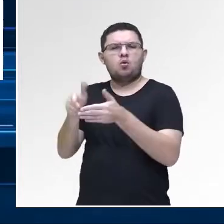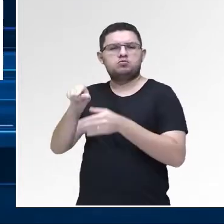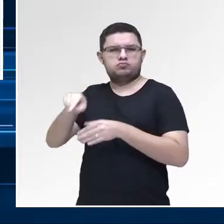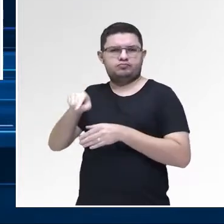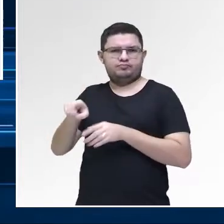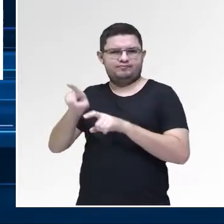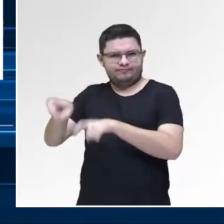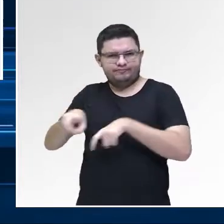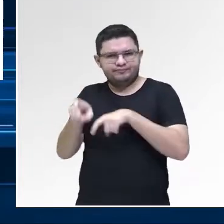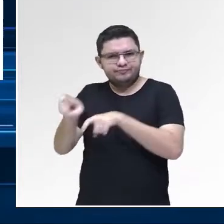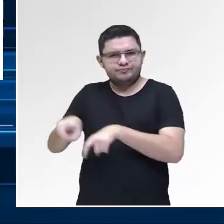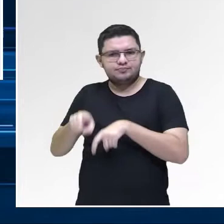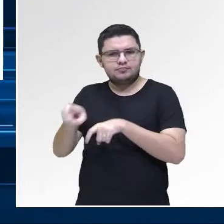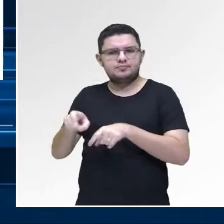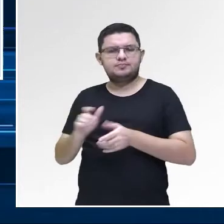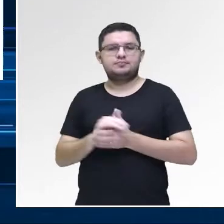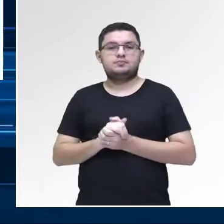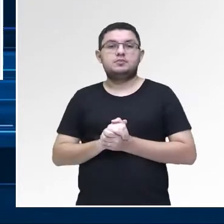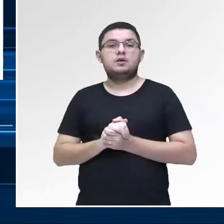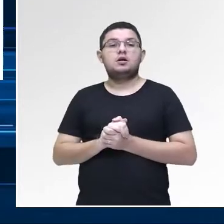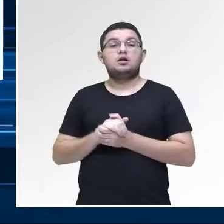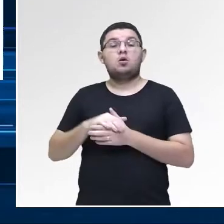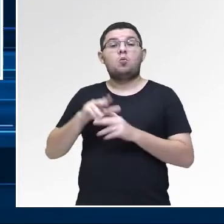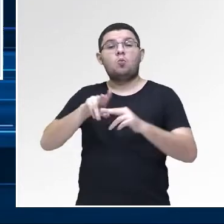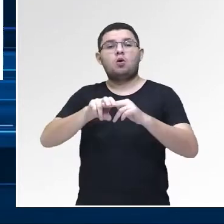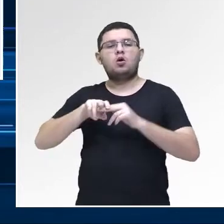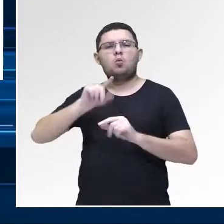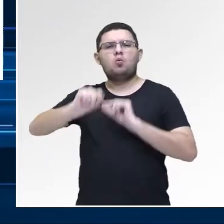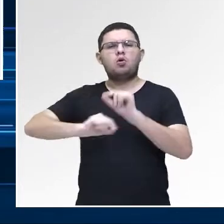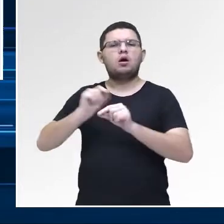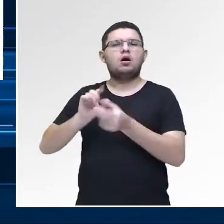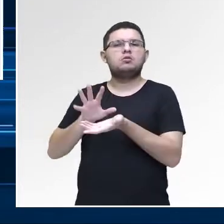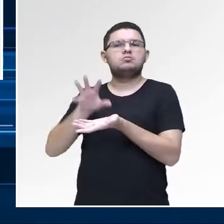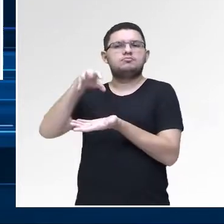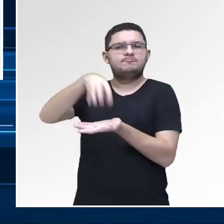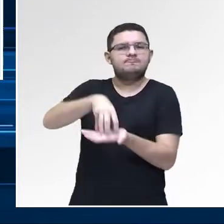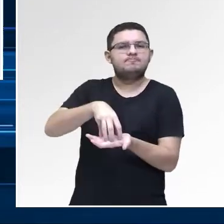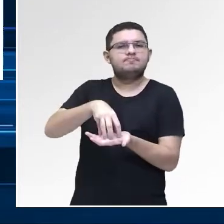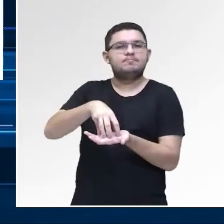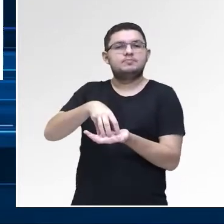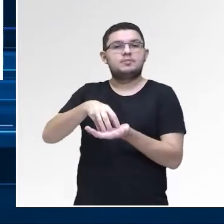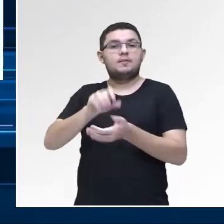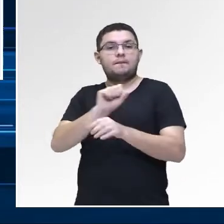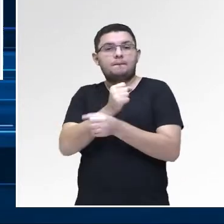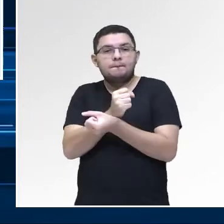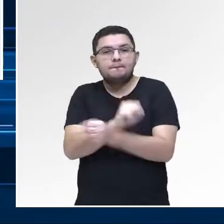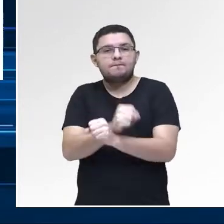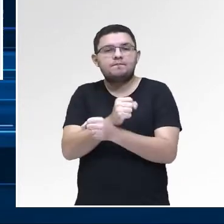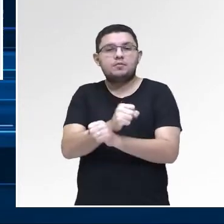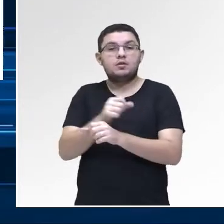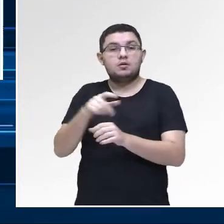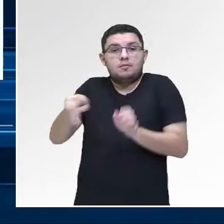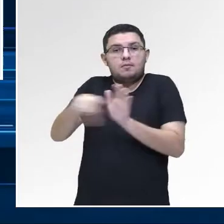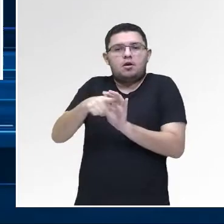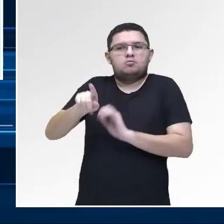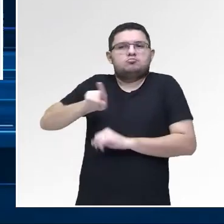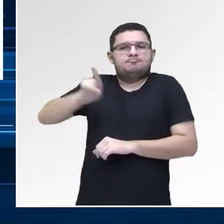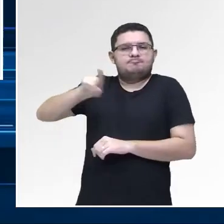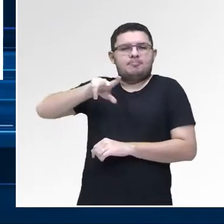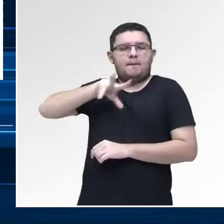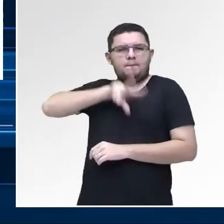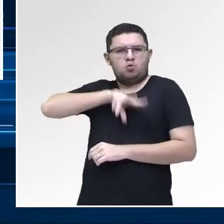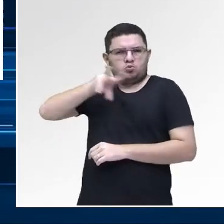econômicas impostas pela colonização portuguesa deixou heranças. Então, vocês estudaram